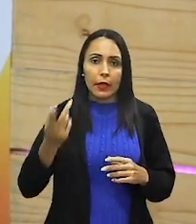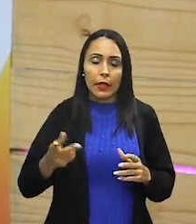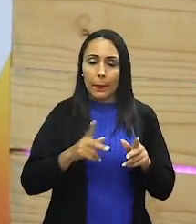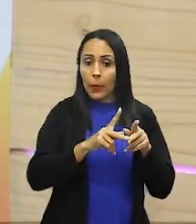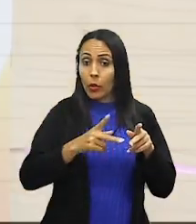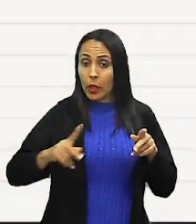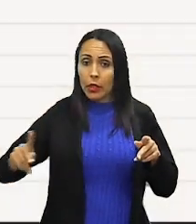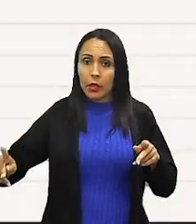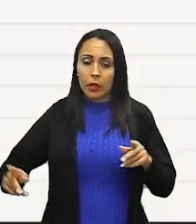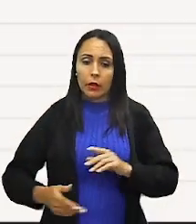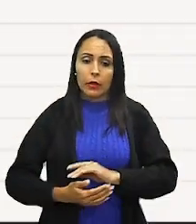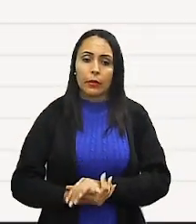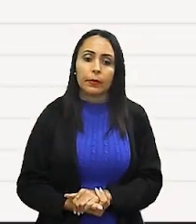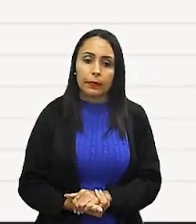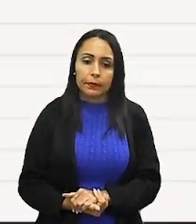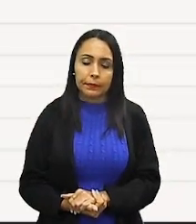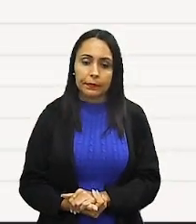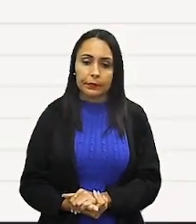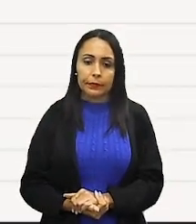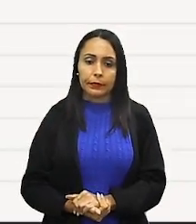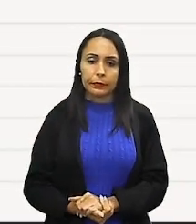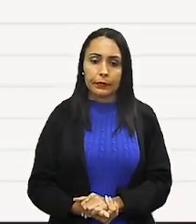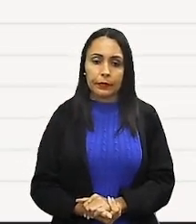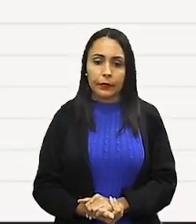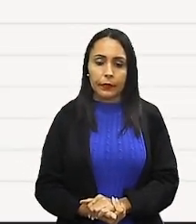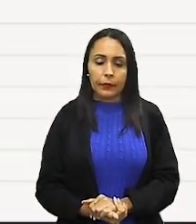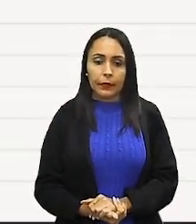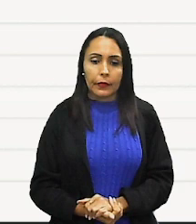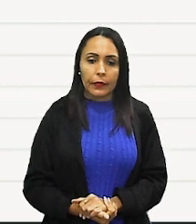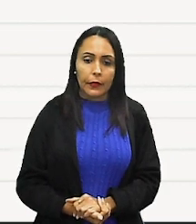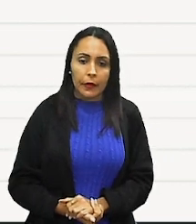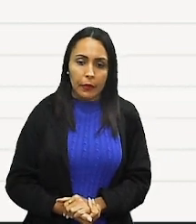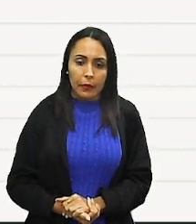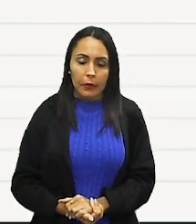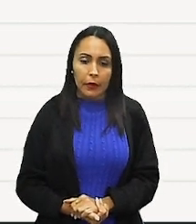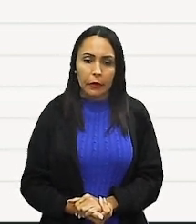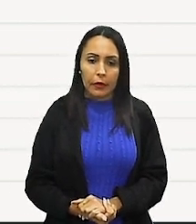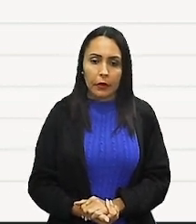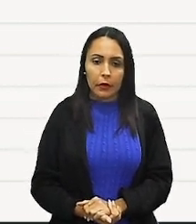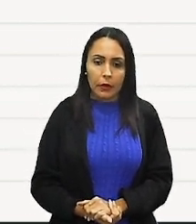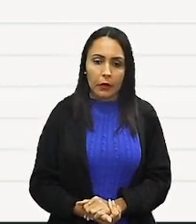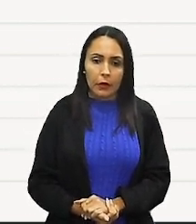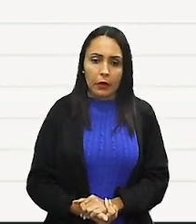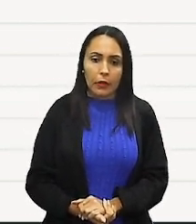olha, vocês vão dizer que é nessas proteínazinhas que nós vamos formar o capsídeo.